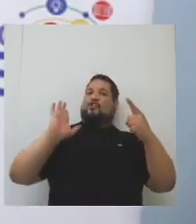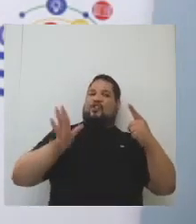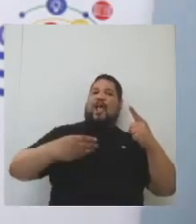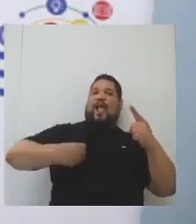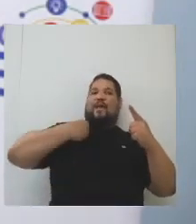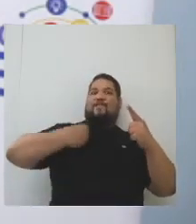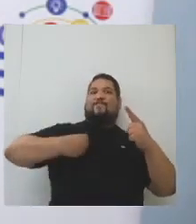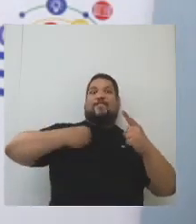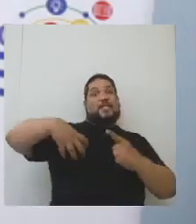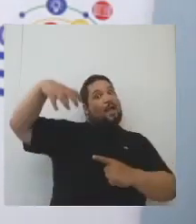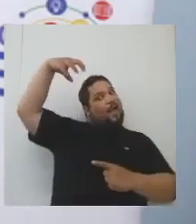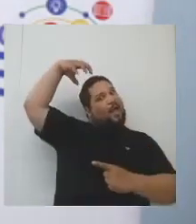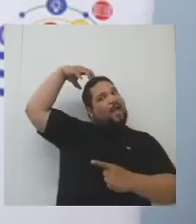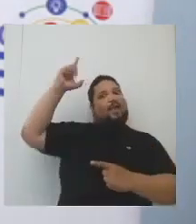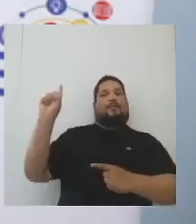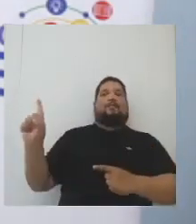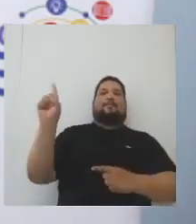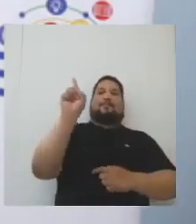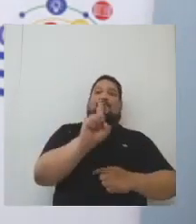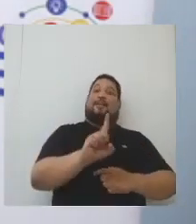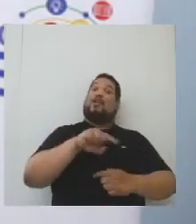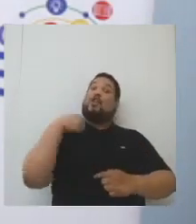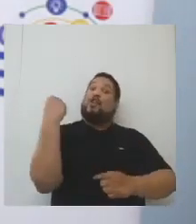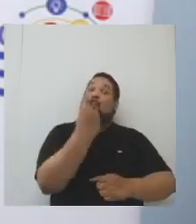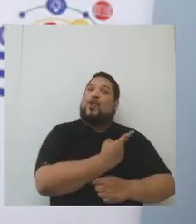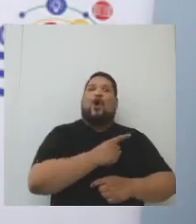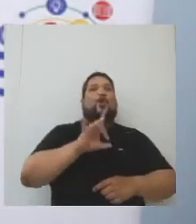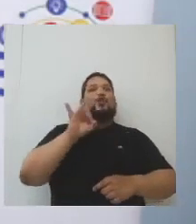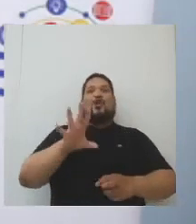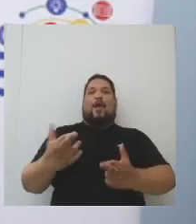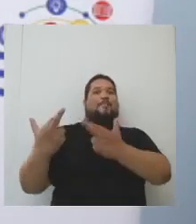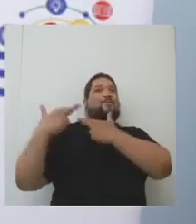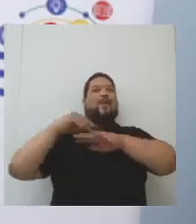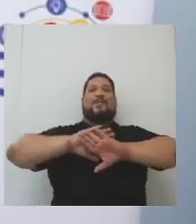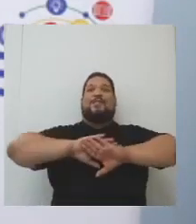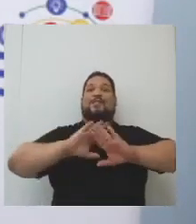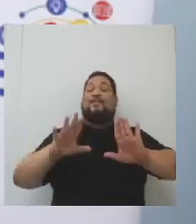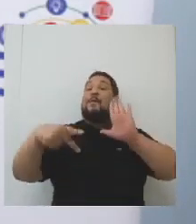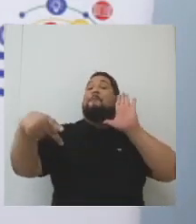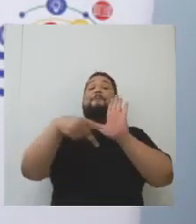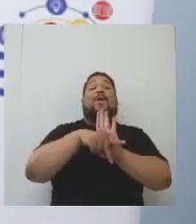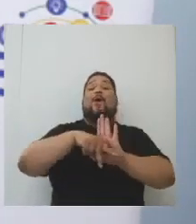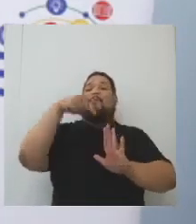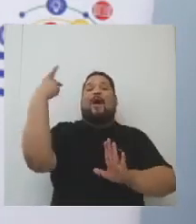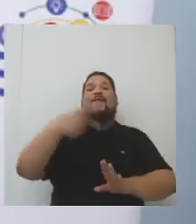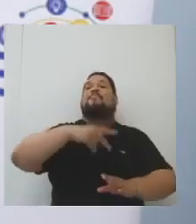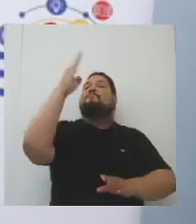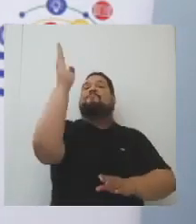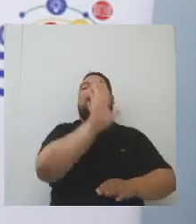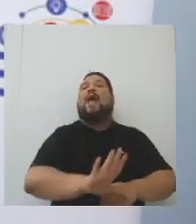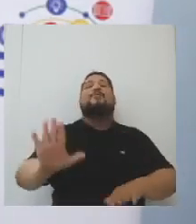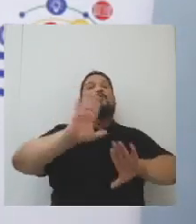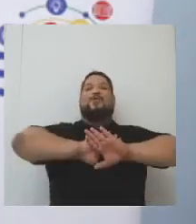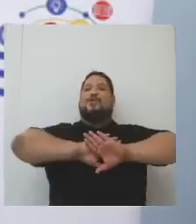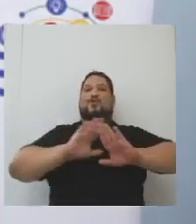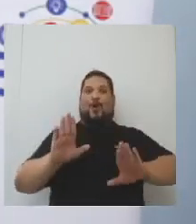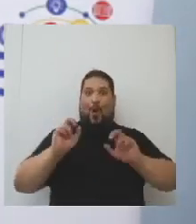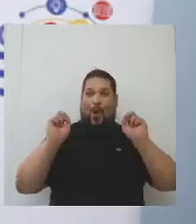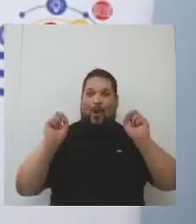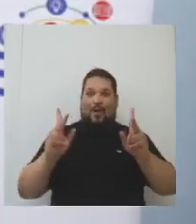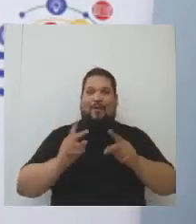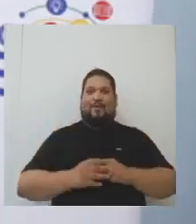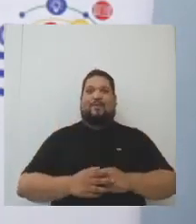de um rei. Só nós podemos contar essa história. É exclusivamente nossa. Ok,